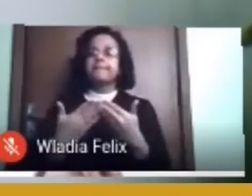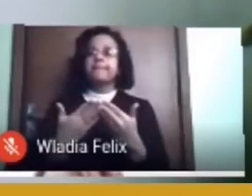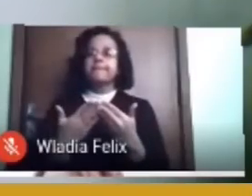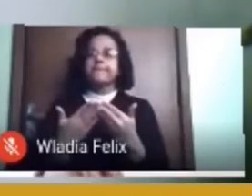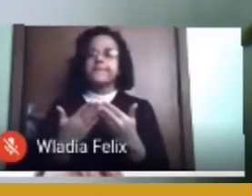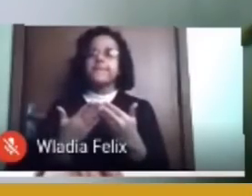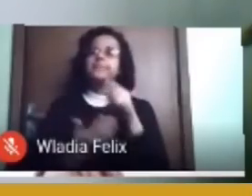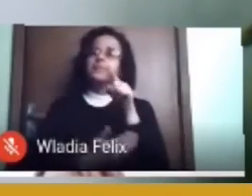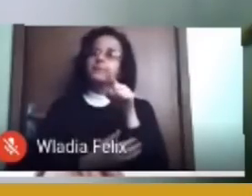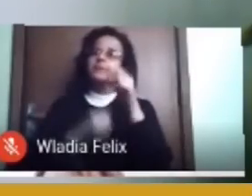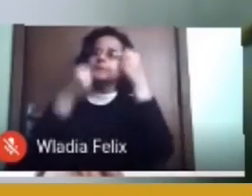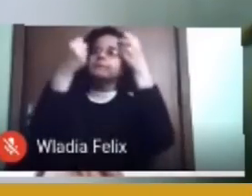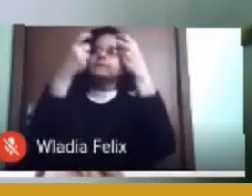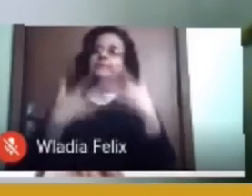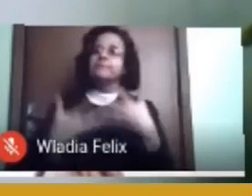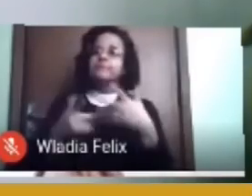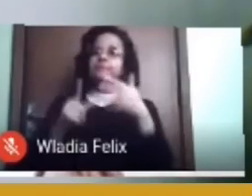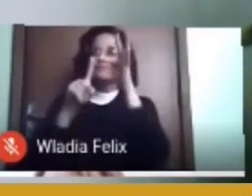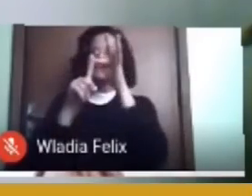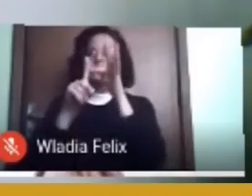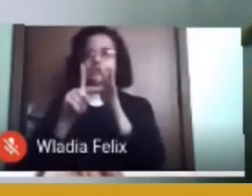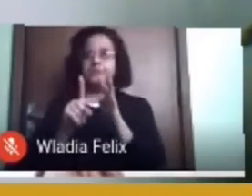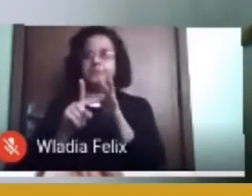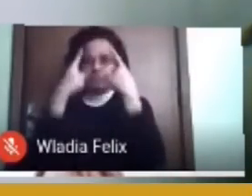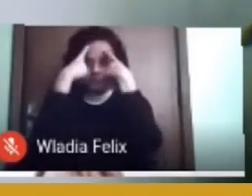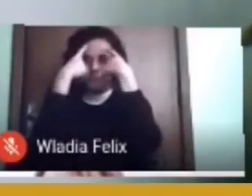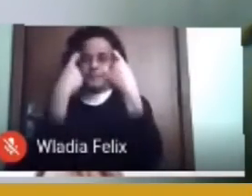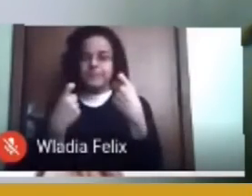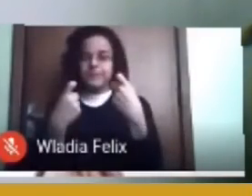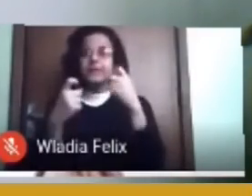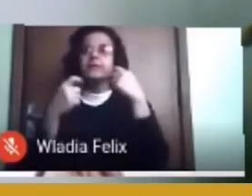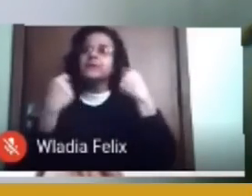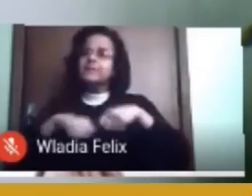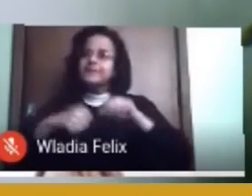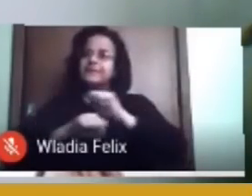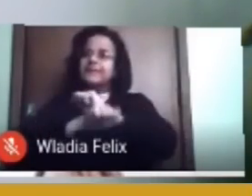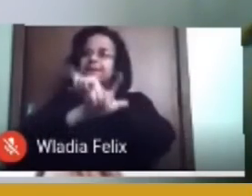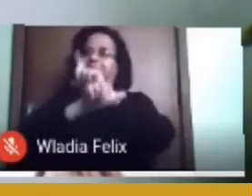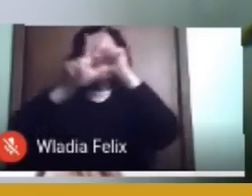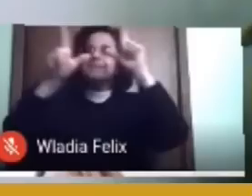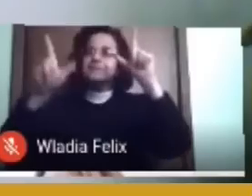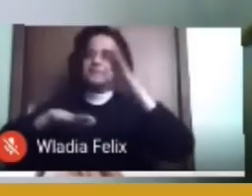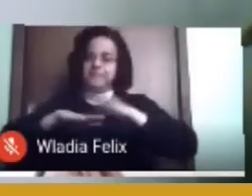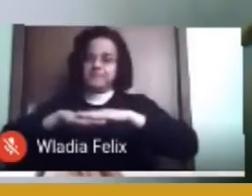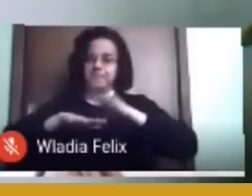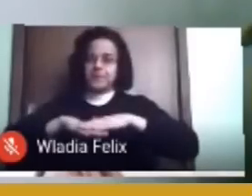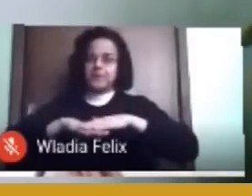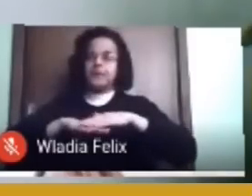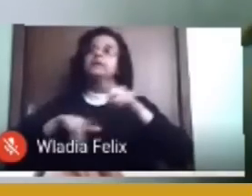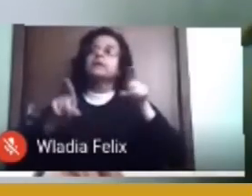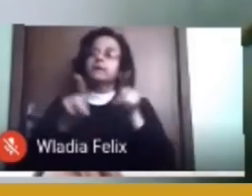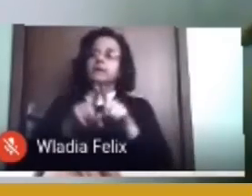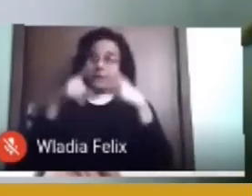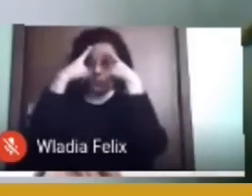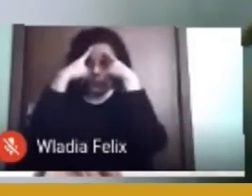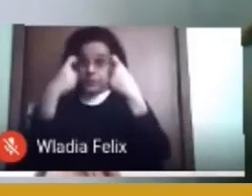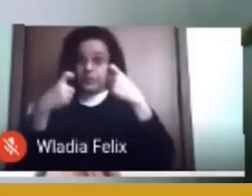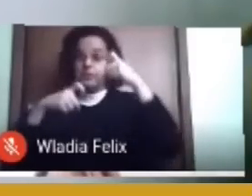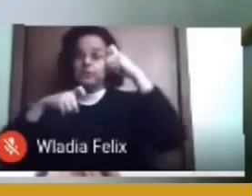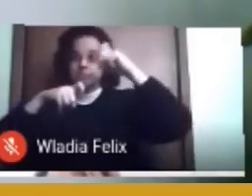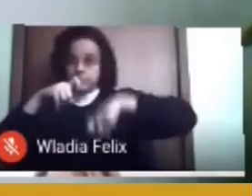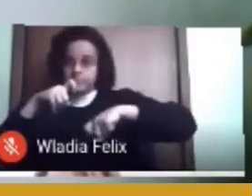claro, além da violência sexual, que é o seu tema, os outros tipos de violência que as crianças acabam tendo nesse momento aí